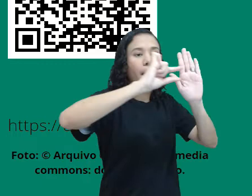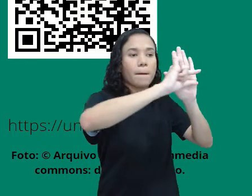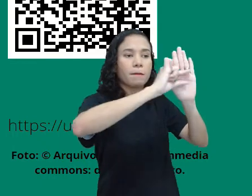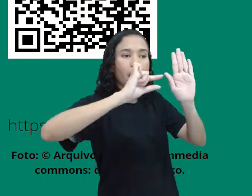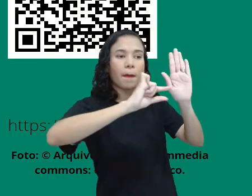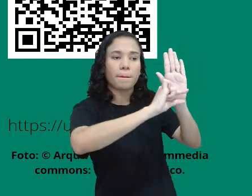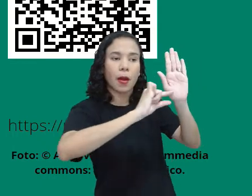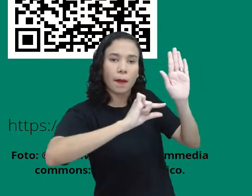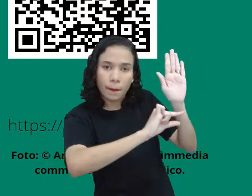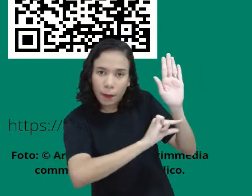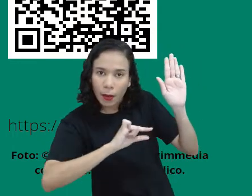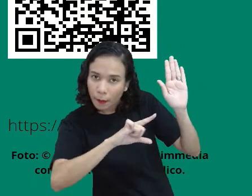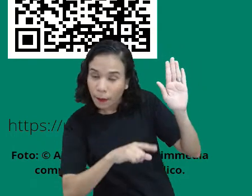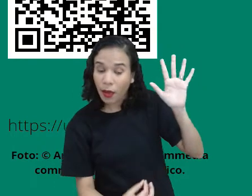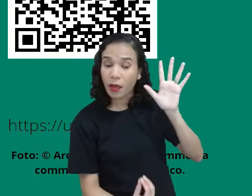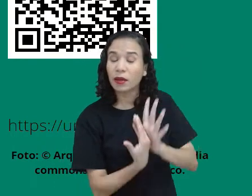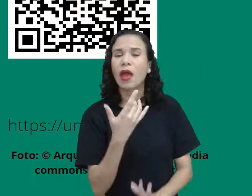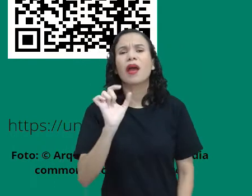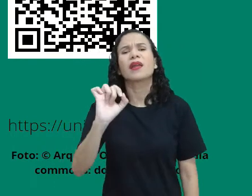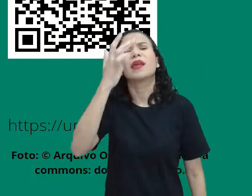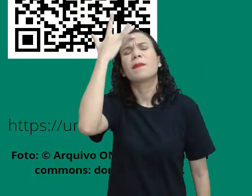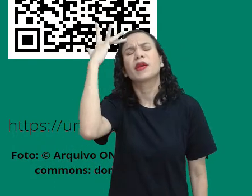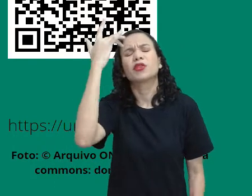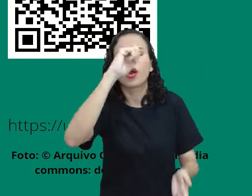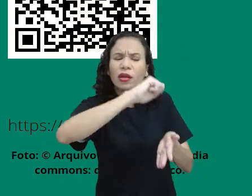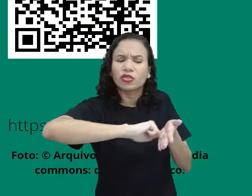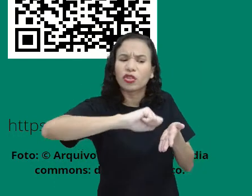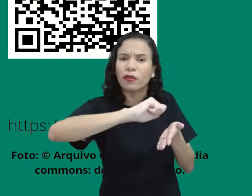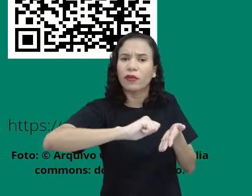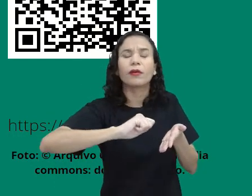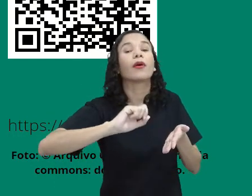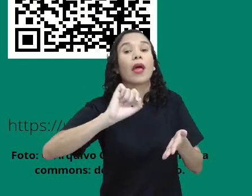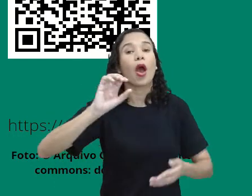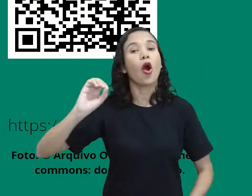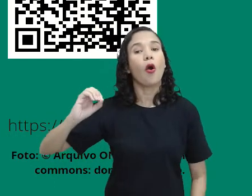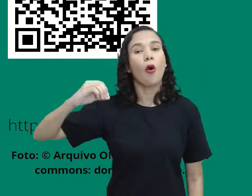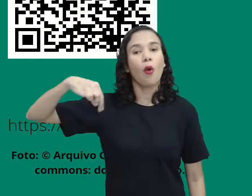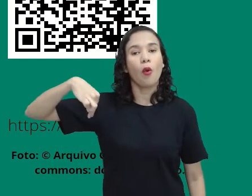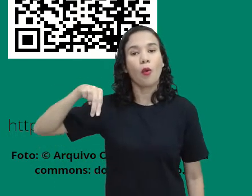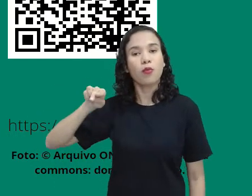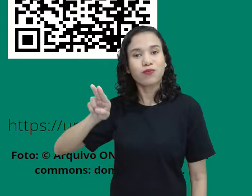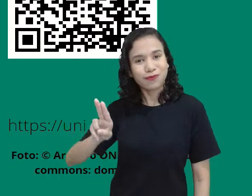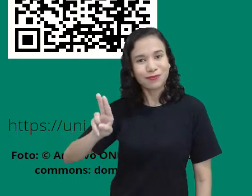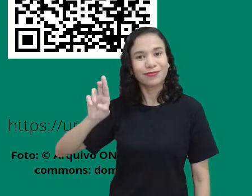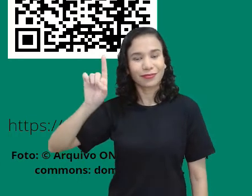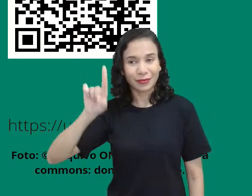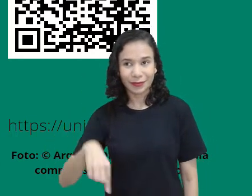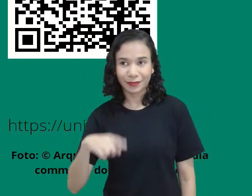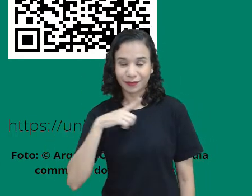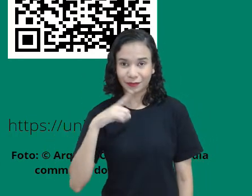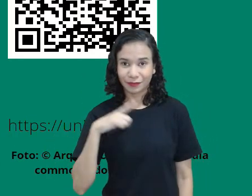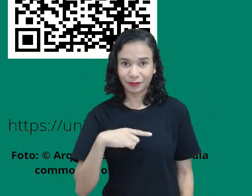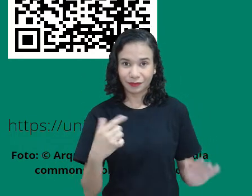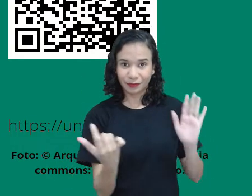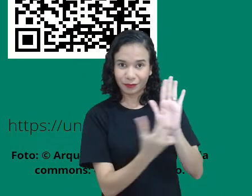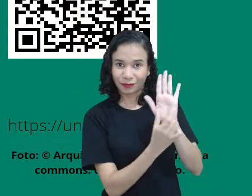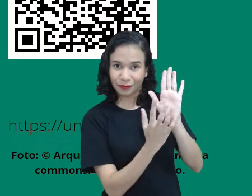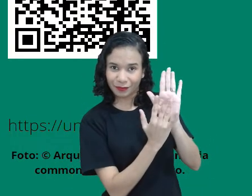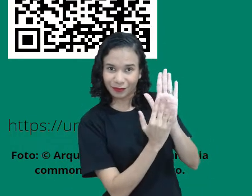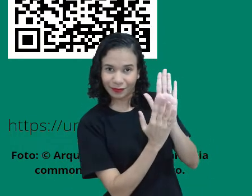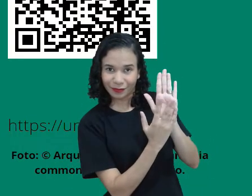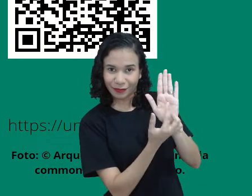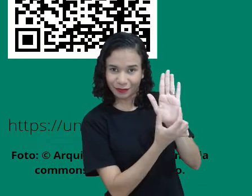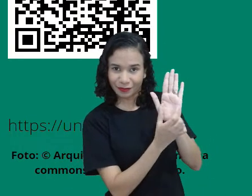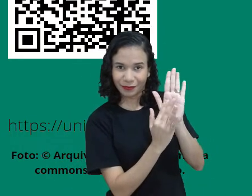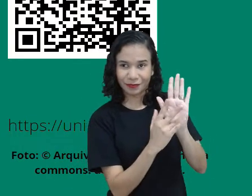E aí esses artigos eles foram desenvolvidos por quem, professor? Foram desenvolvidos pela ONU, né? Então, temos um QR Code aí, tá? Que aí